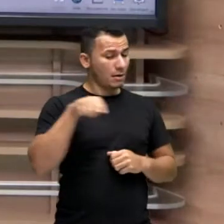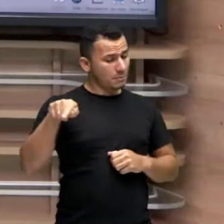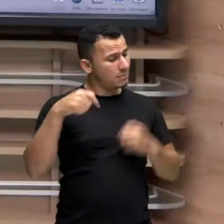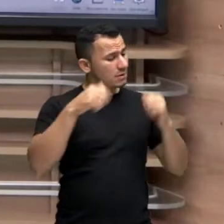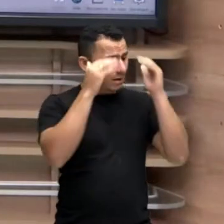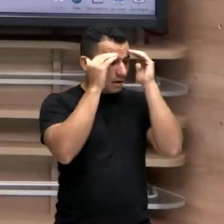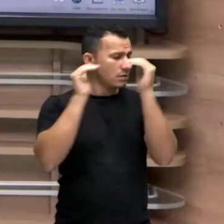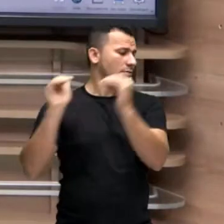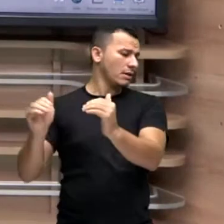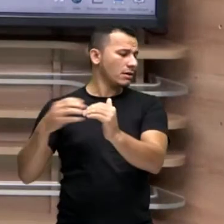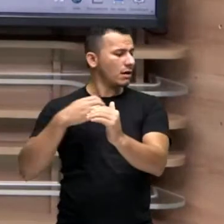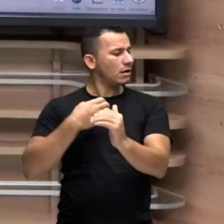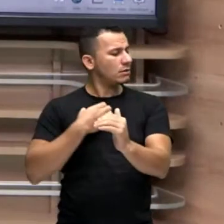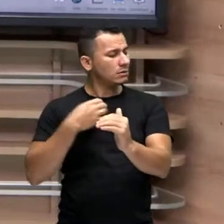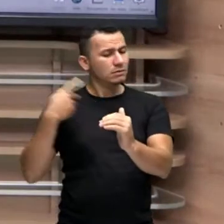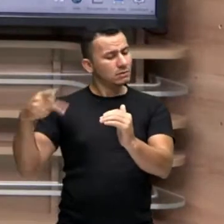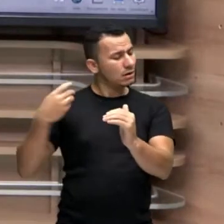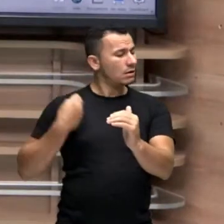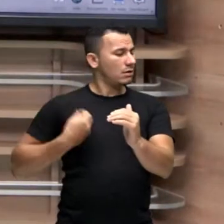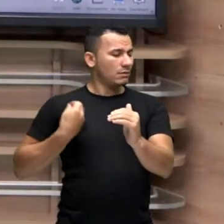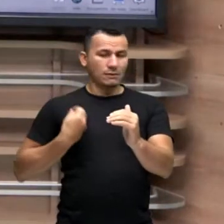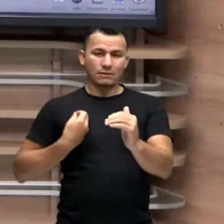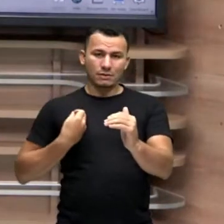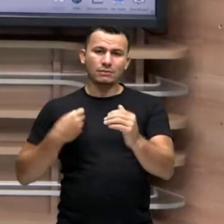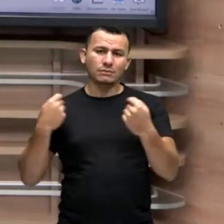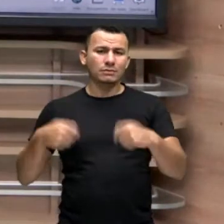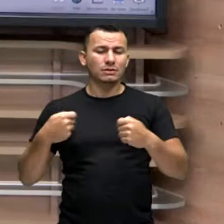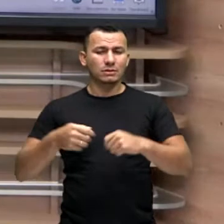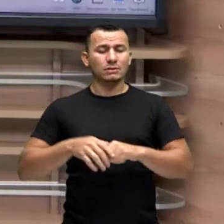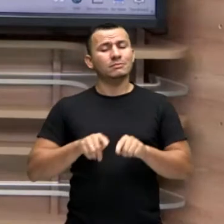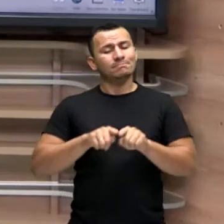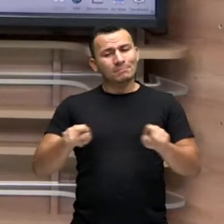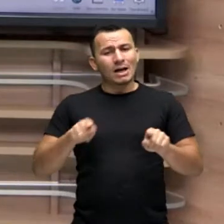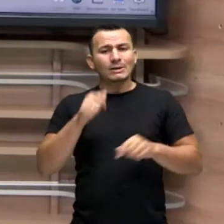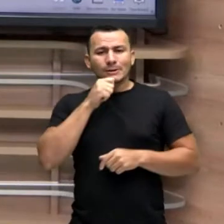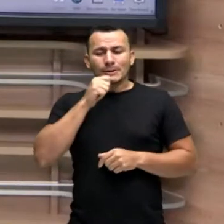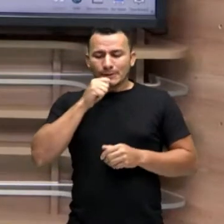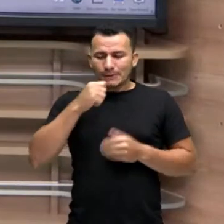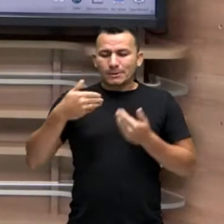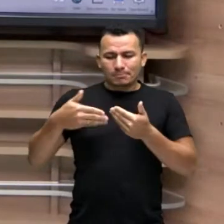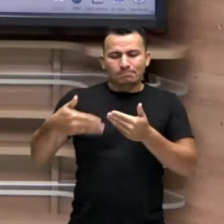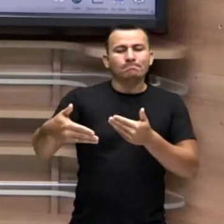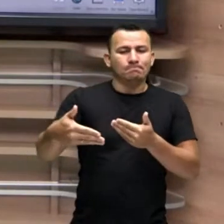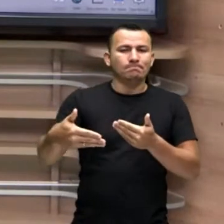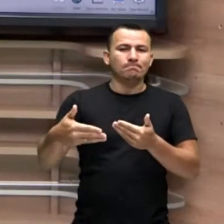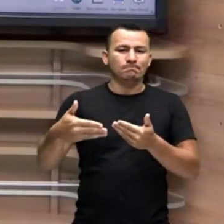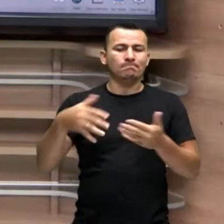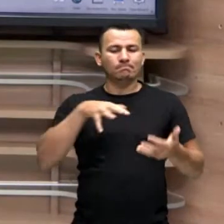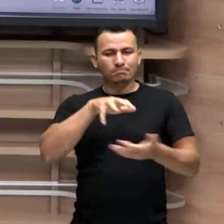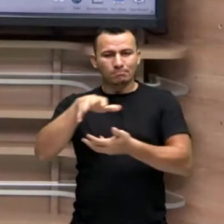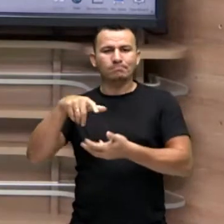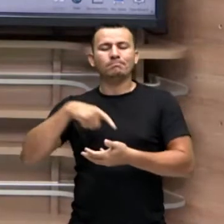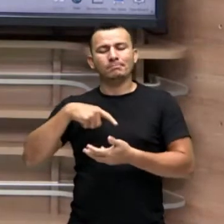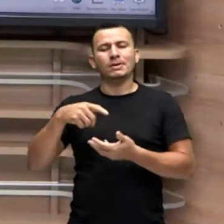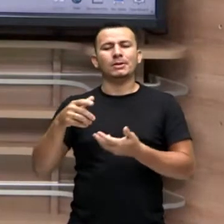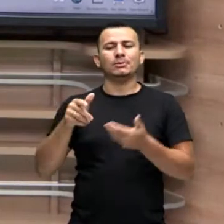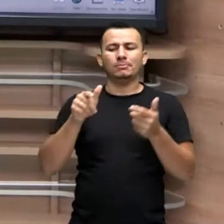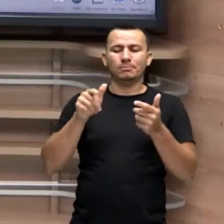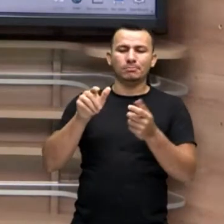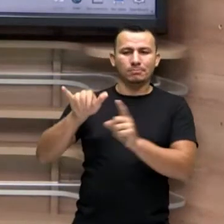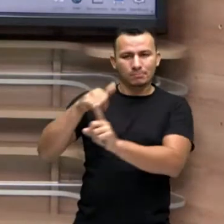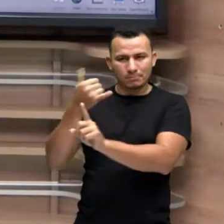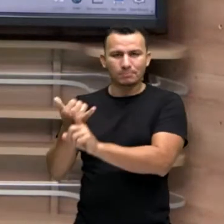respeitar o jeito de ele ver o mundo lá mas ainda assim essa reflexão em torno da diversidade